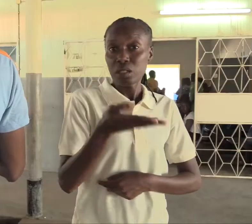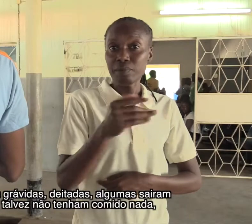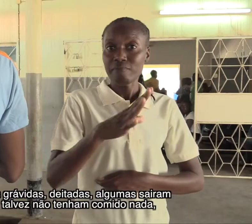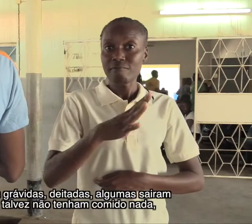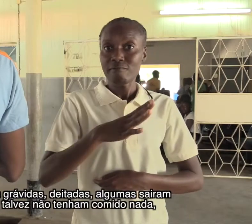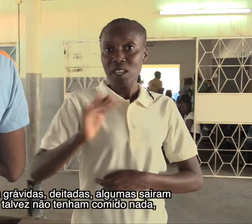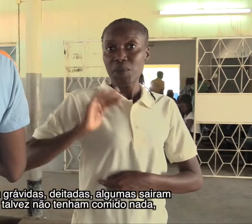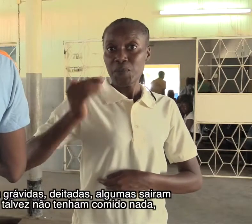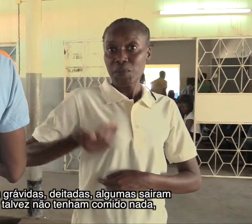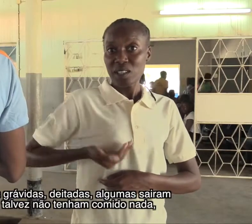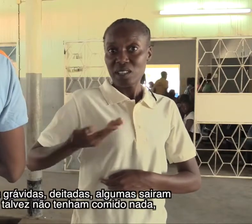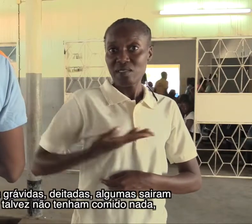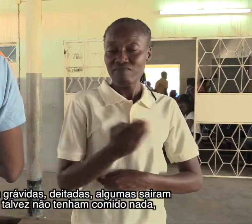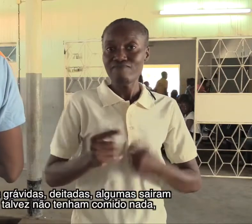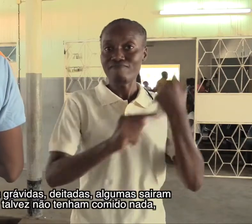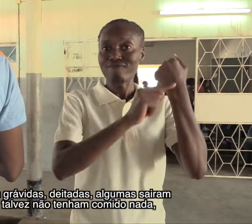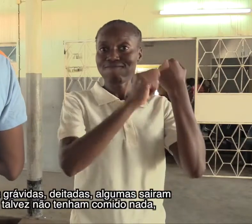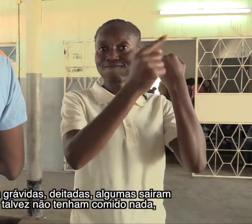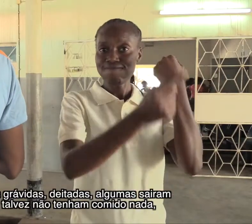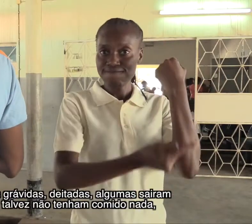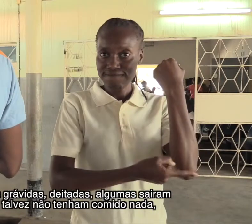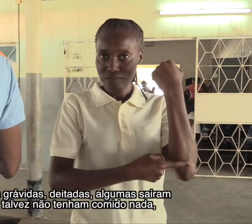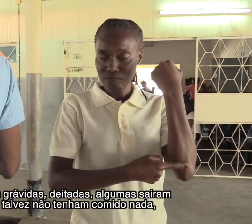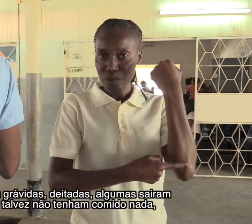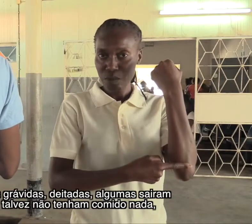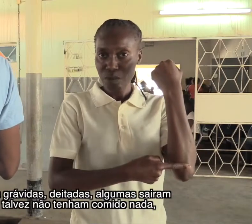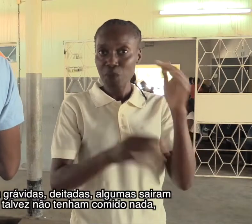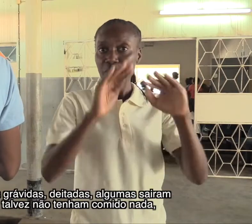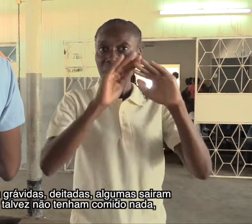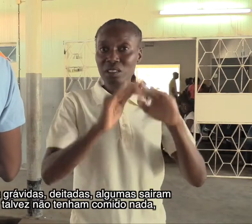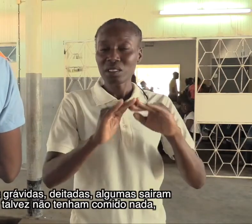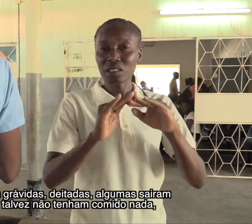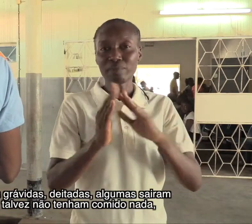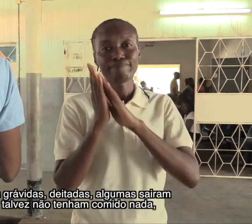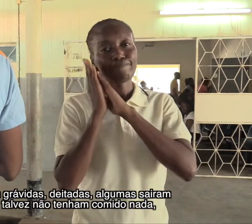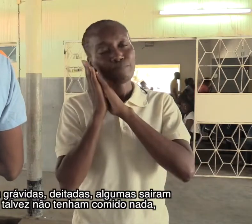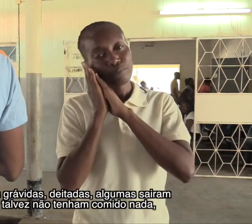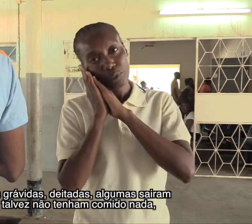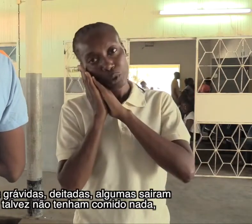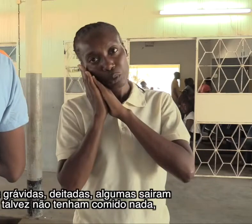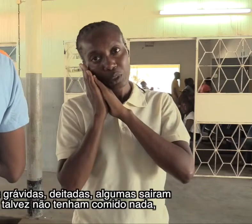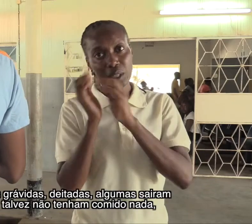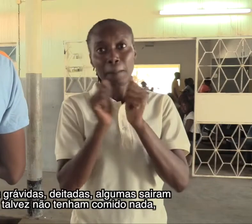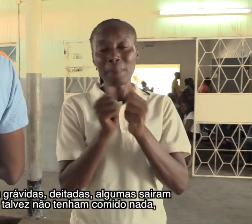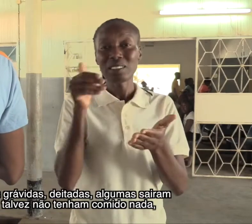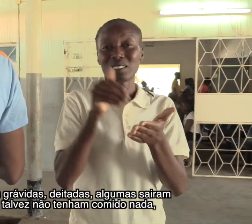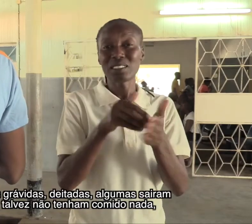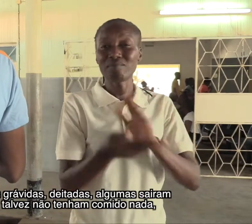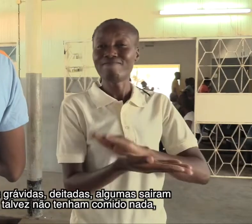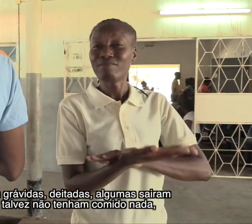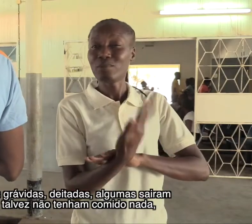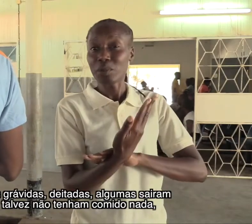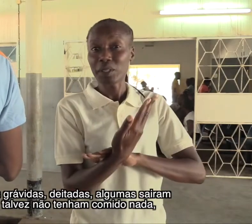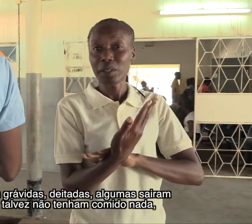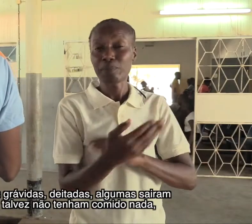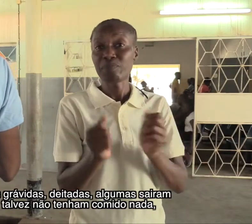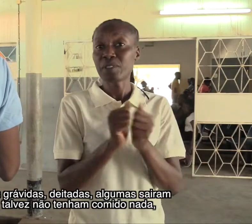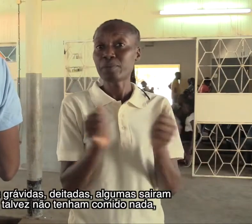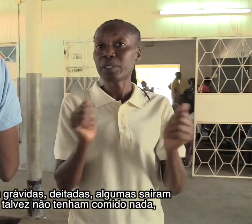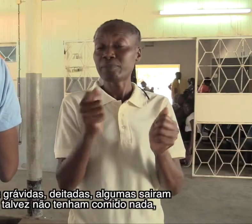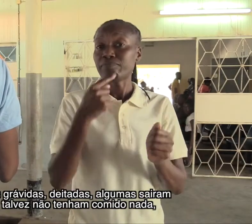Essas mamães que têm grávidas assim, estão a dormir, chegaram de manhã.